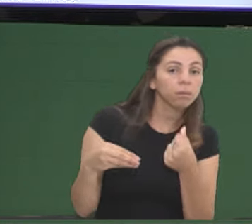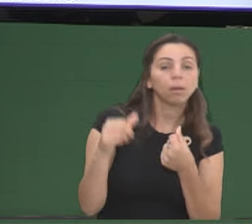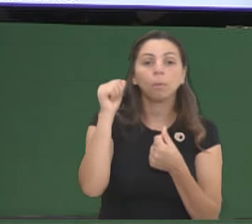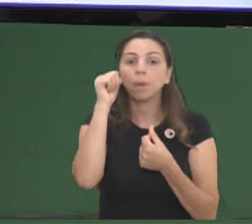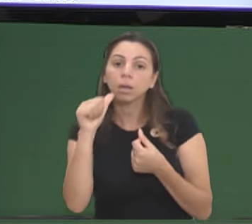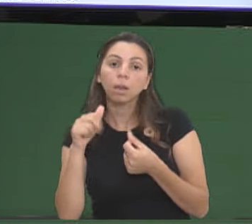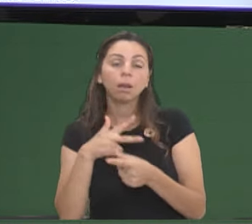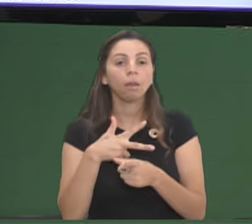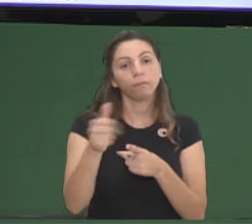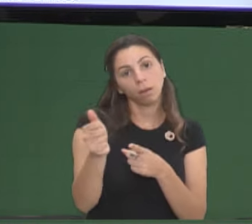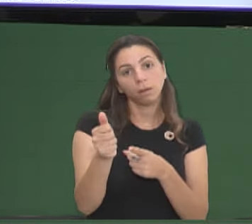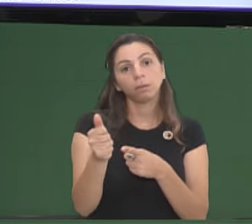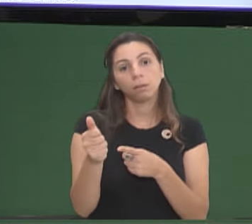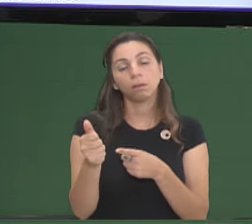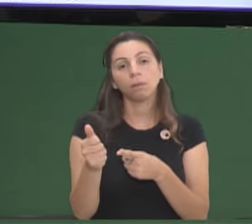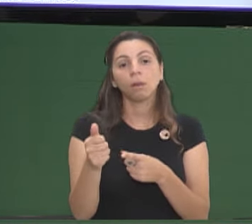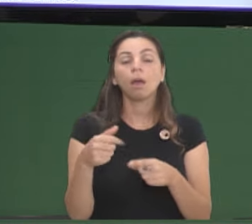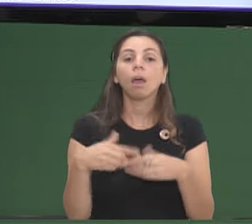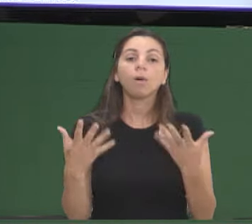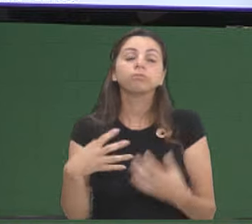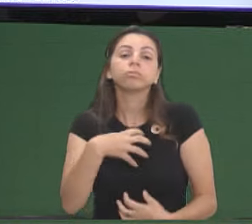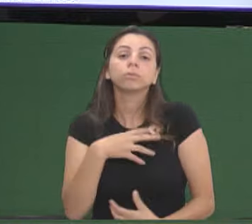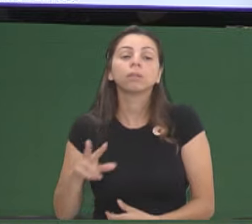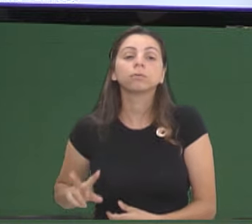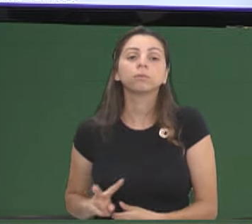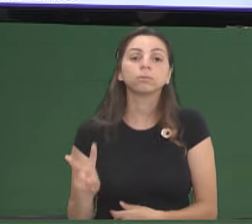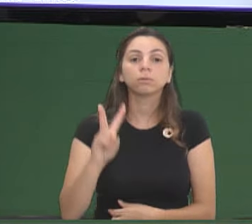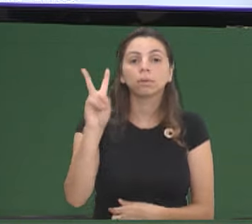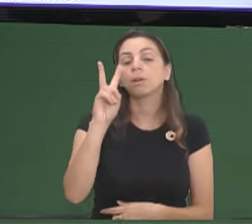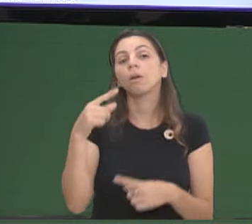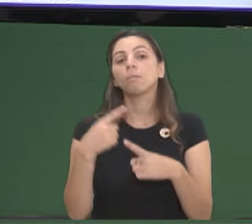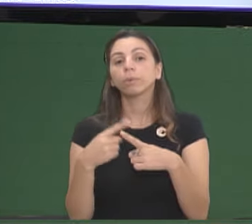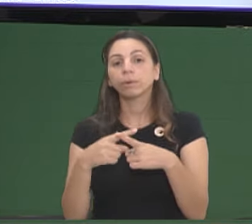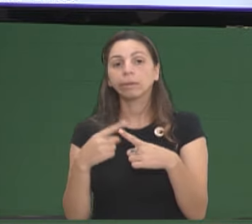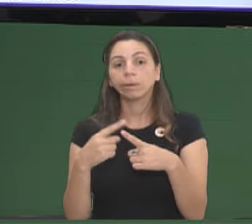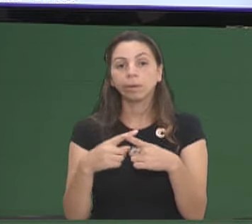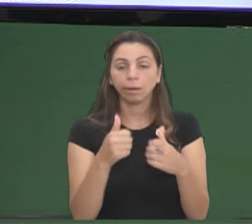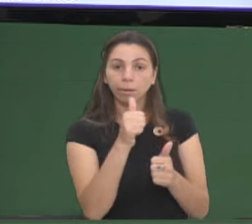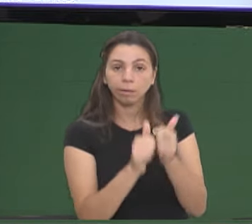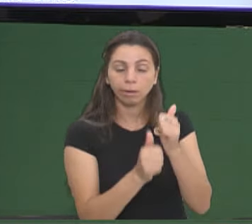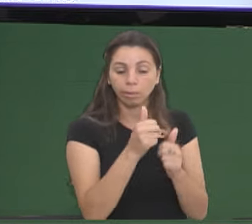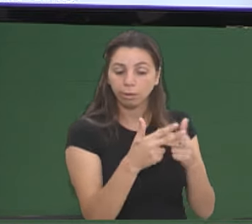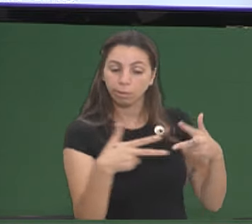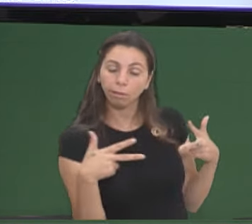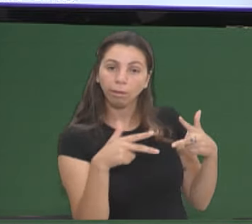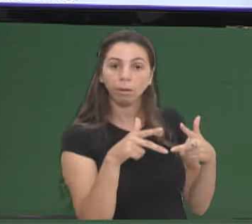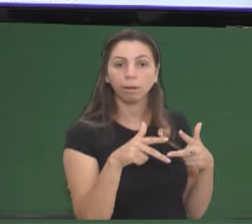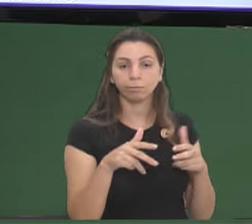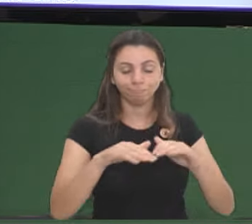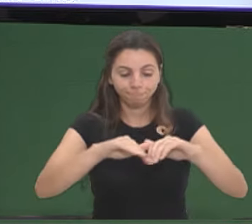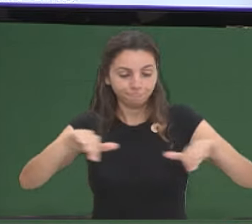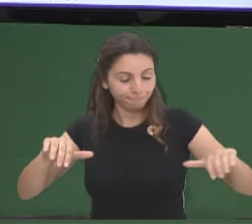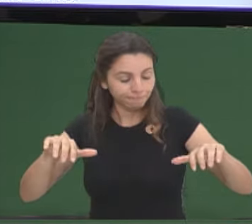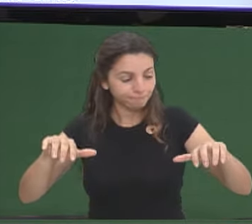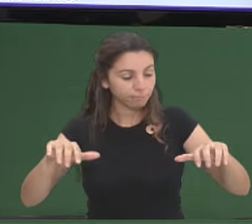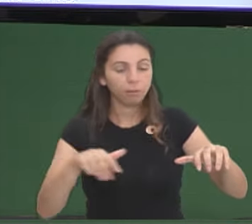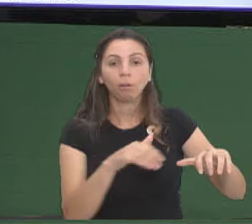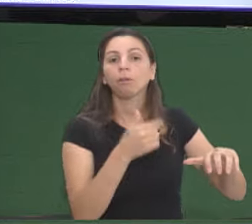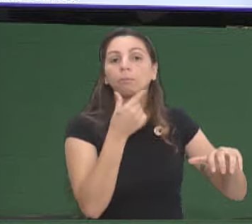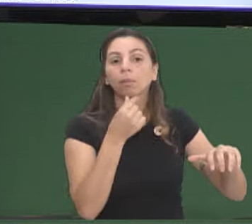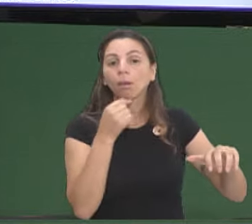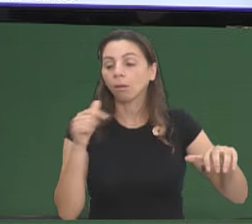né? Porque a gente sabe que o esporte sempre separado meninos e meninas é uma forma mais técnica, digamos